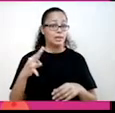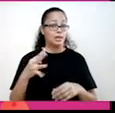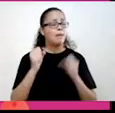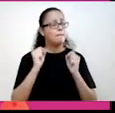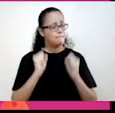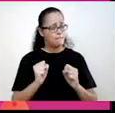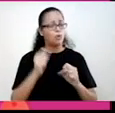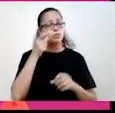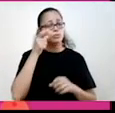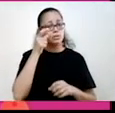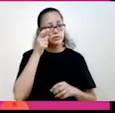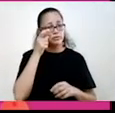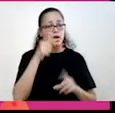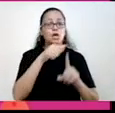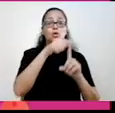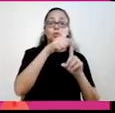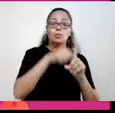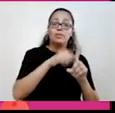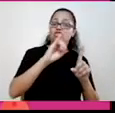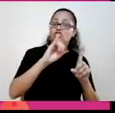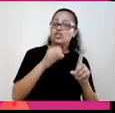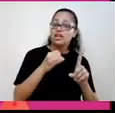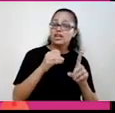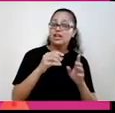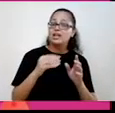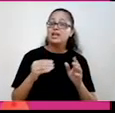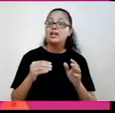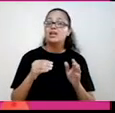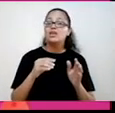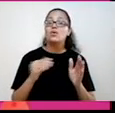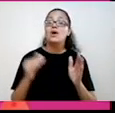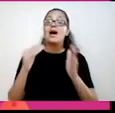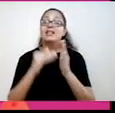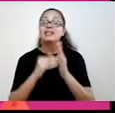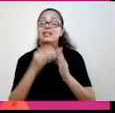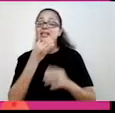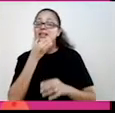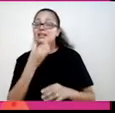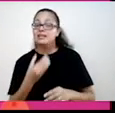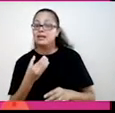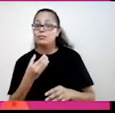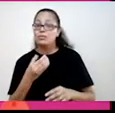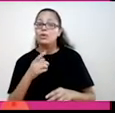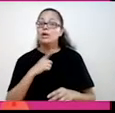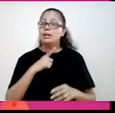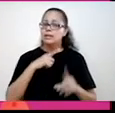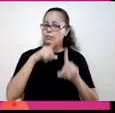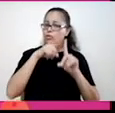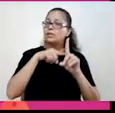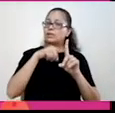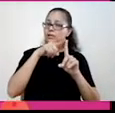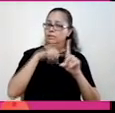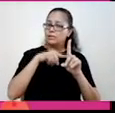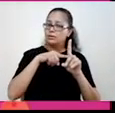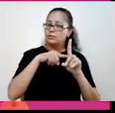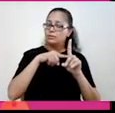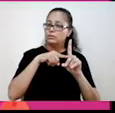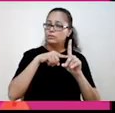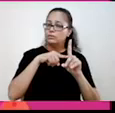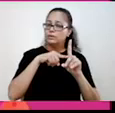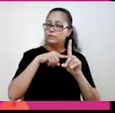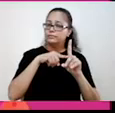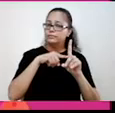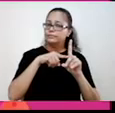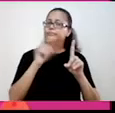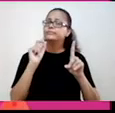observar aqui, olha só, vai de janeiro a dezembro. Na primeira linha nós temos a temperatura média, esse é o símbolo de graus Celsius, tá?